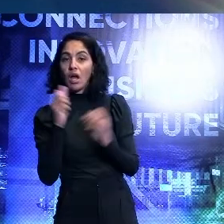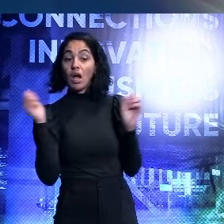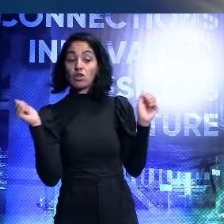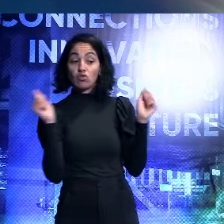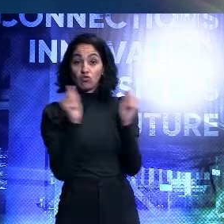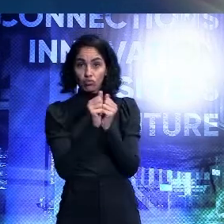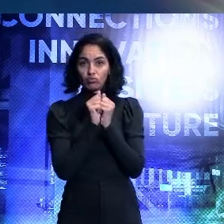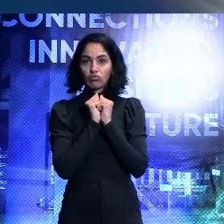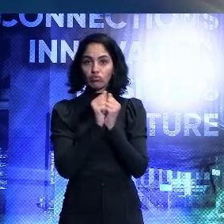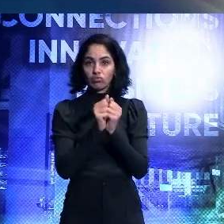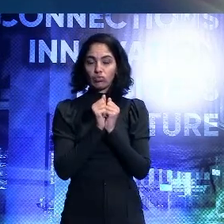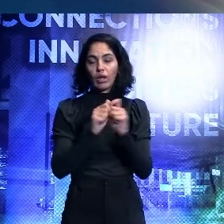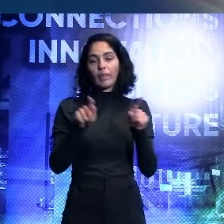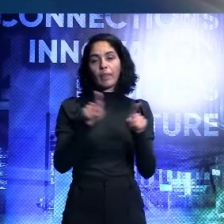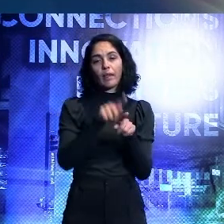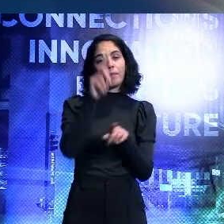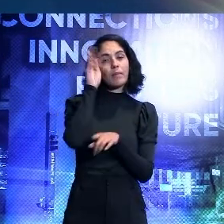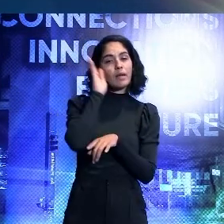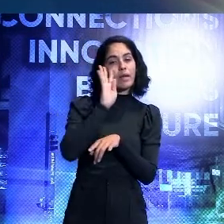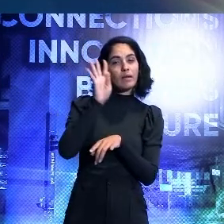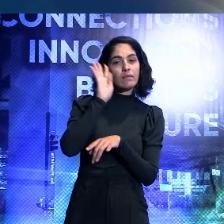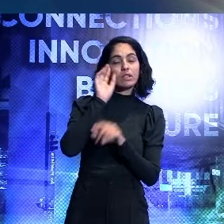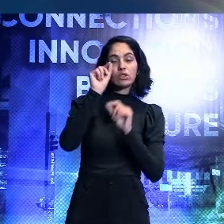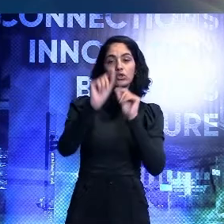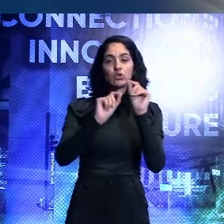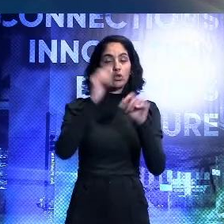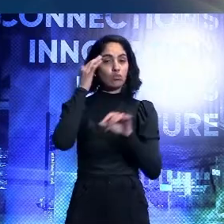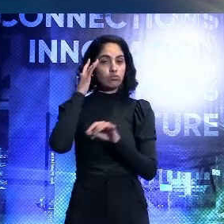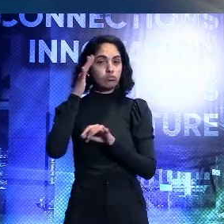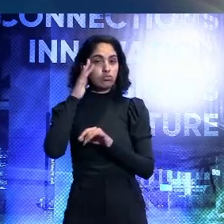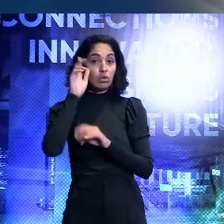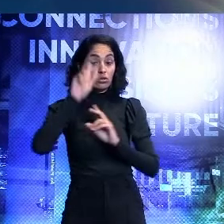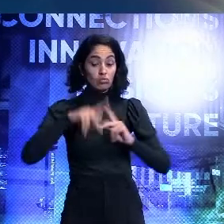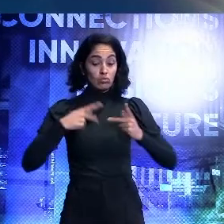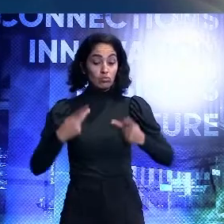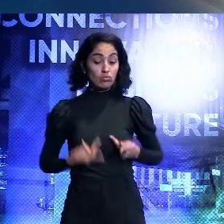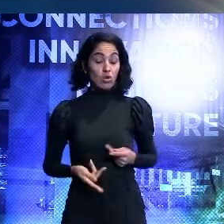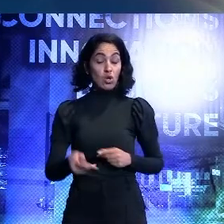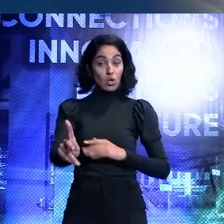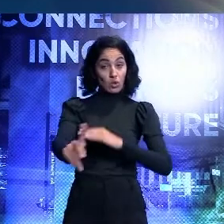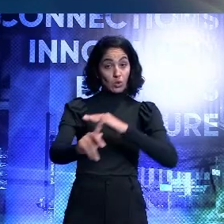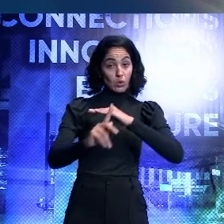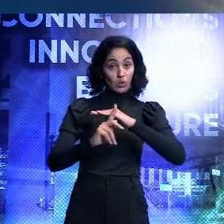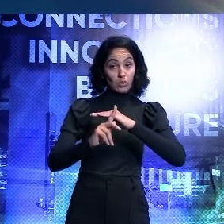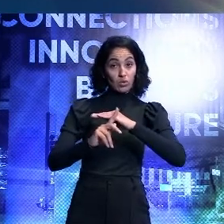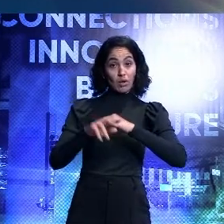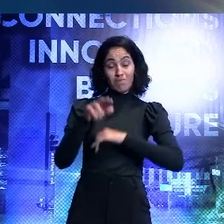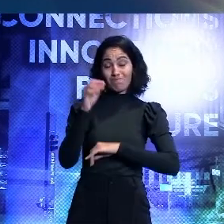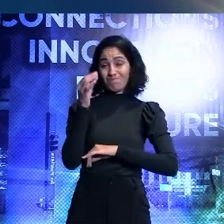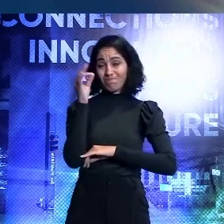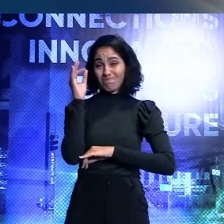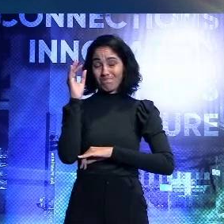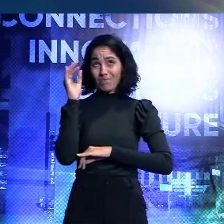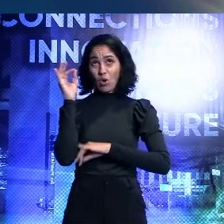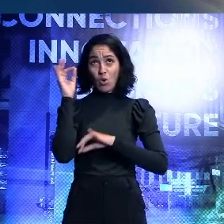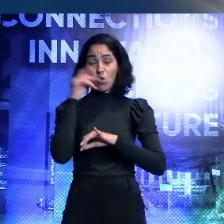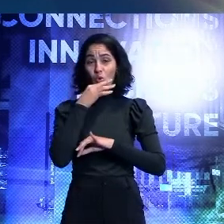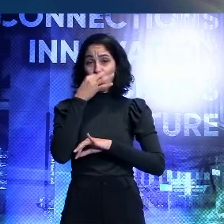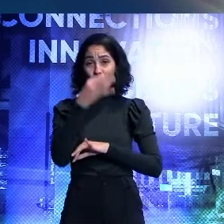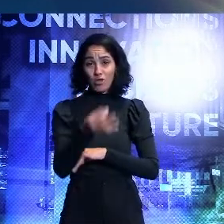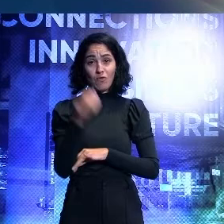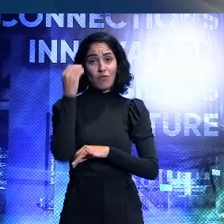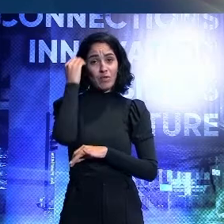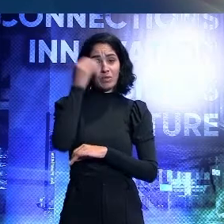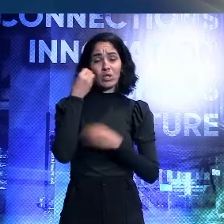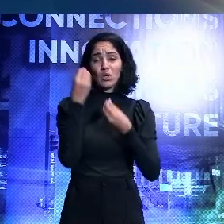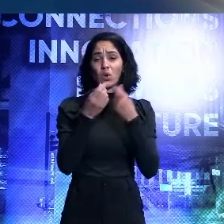ponto que é legal também de refletir é que um ser humano que experimentou o seu produto e teve uma péssima experiência, como é que você lida com esse problema? Qual é